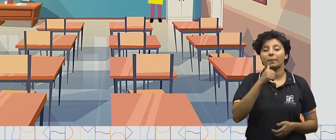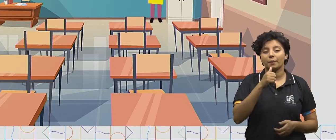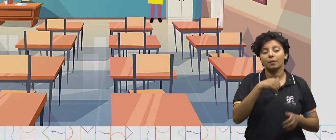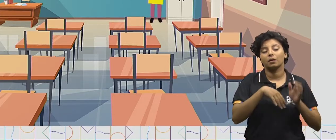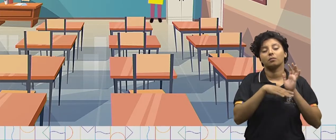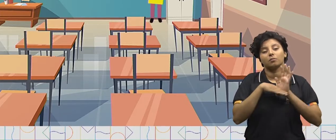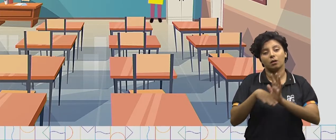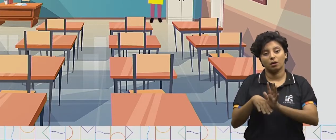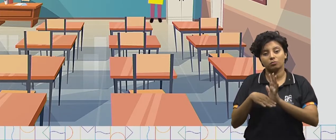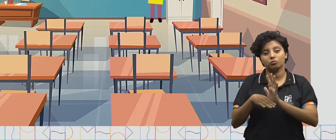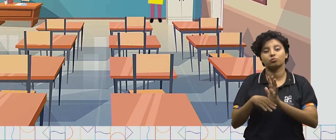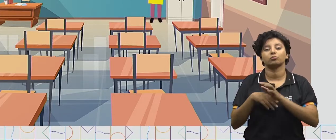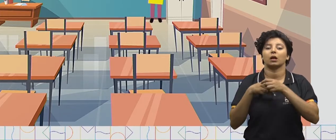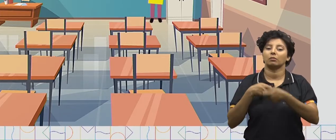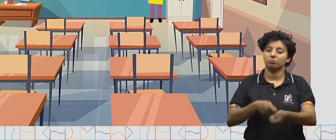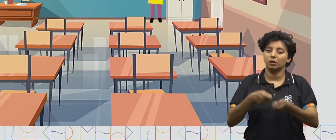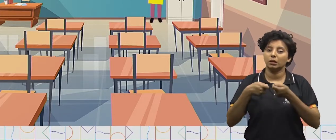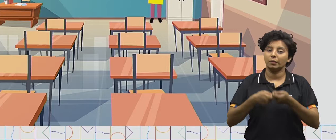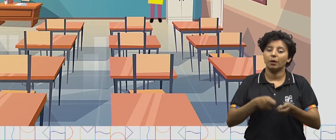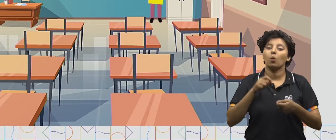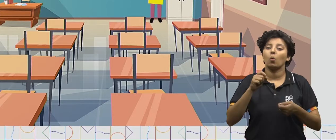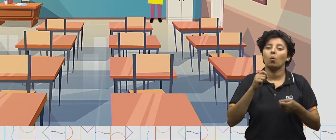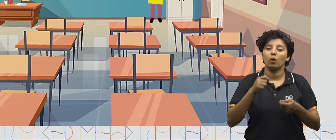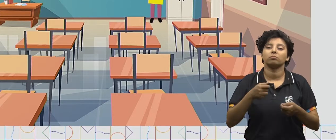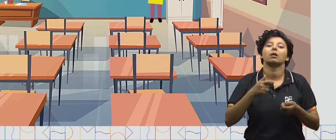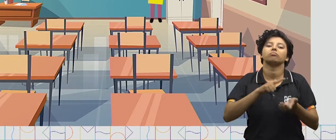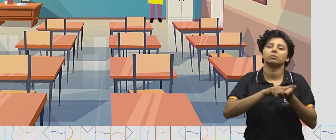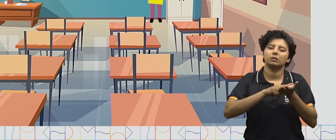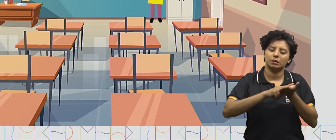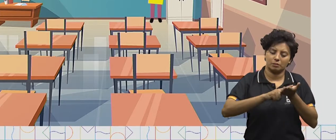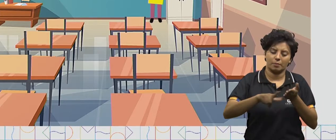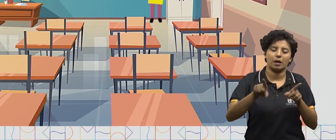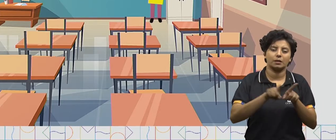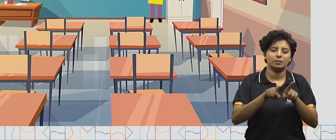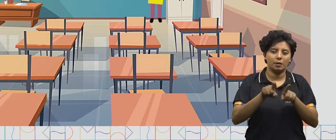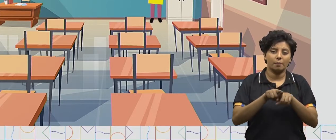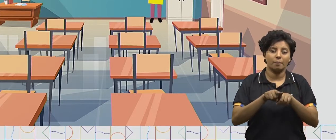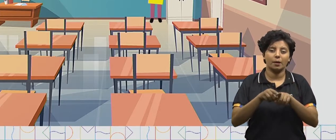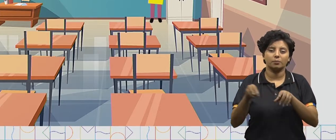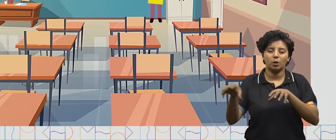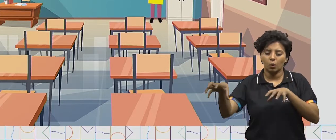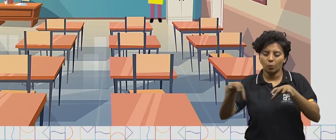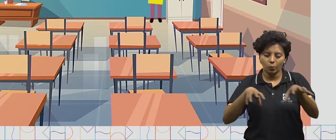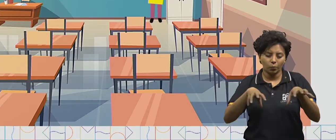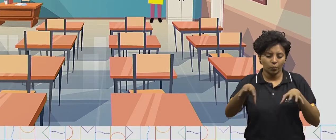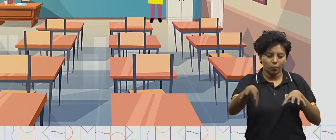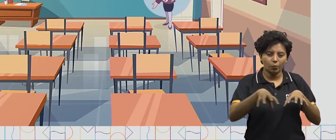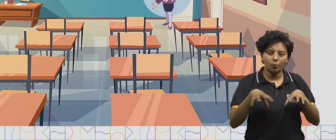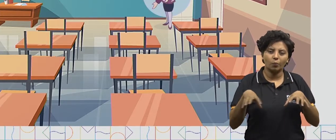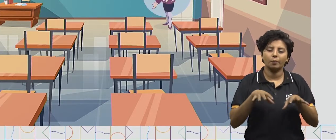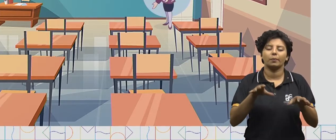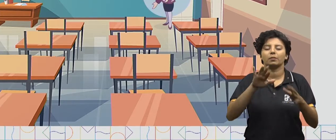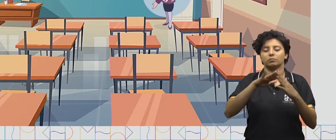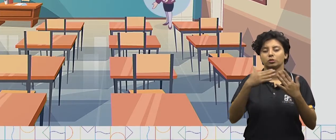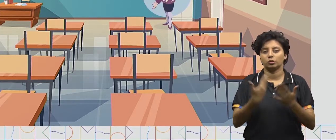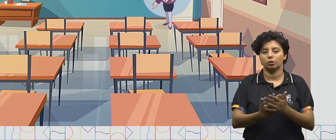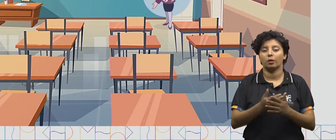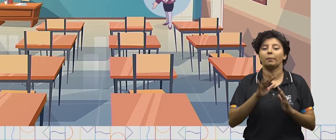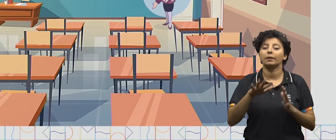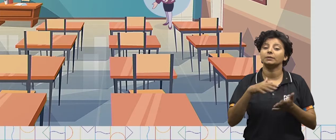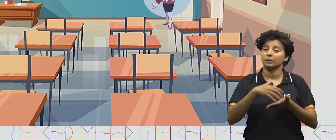Auxiliar de serviços gerais. Possui a função de limpar e arrumar a escola.